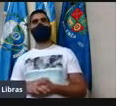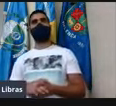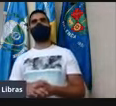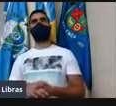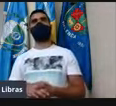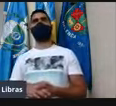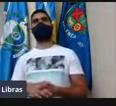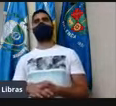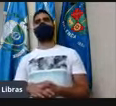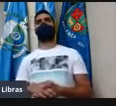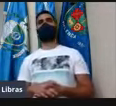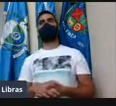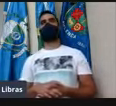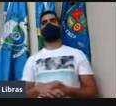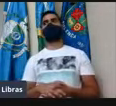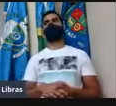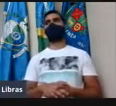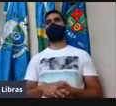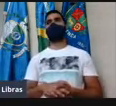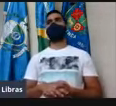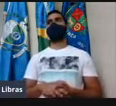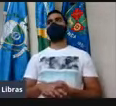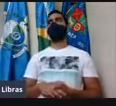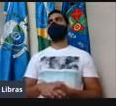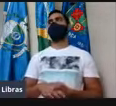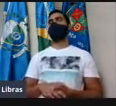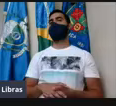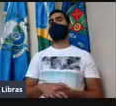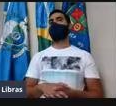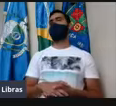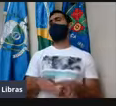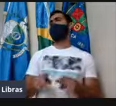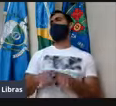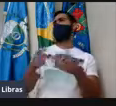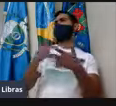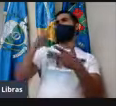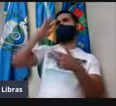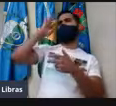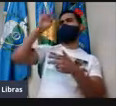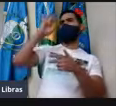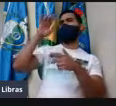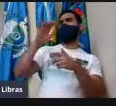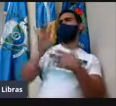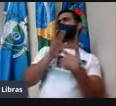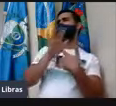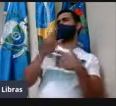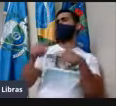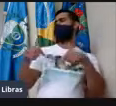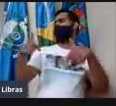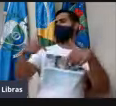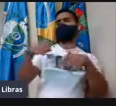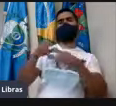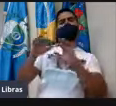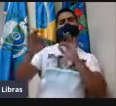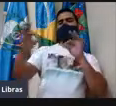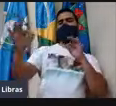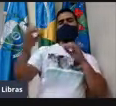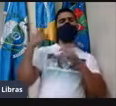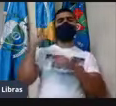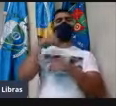gestão funcionasse da forma como que a gente espera e começar a pensar em indicadores e certificação de qualidade, que a gente está muito longe disso ainda.